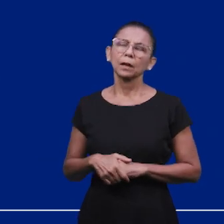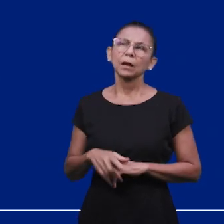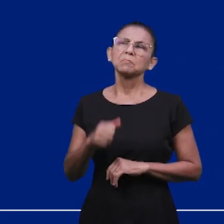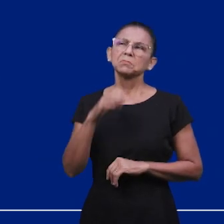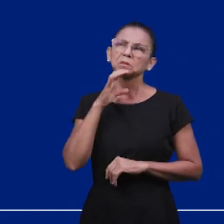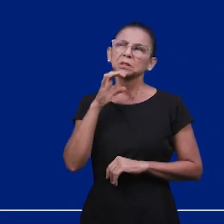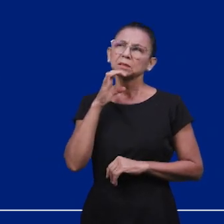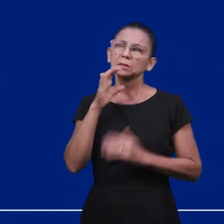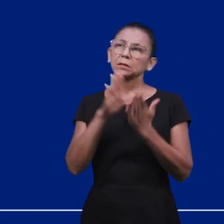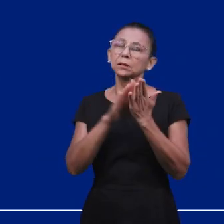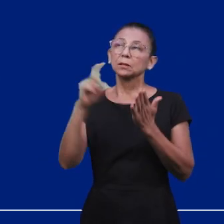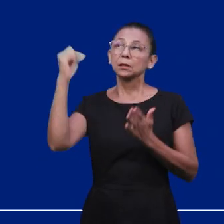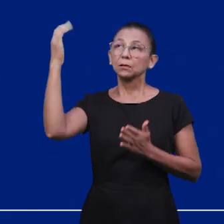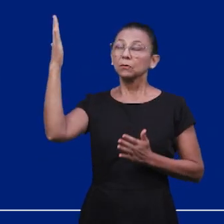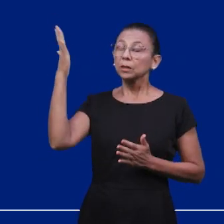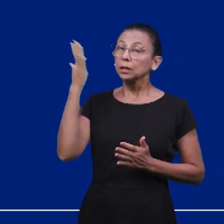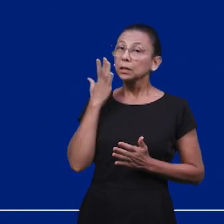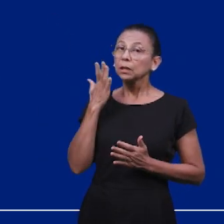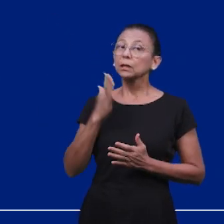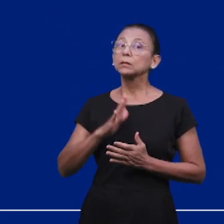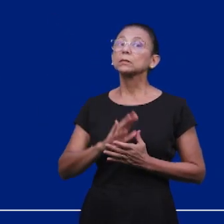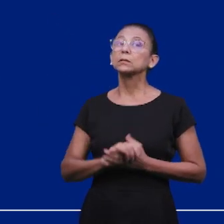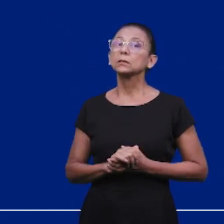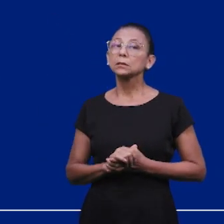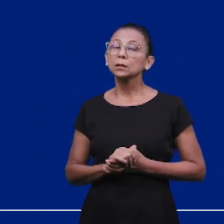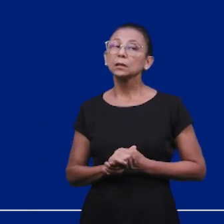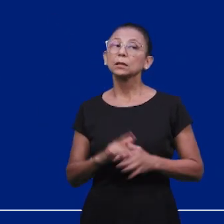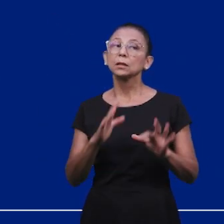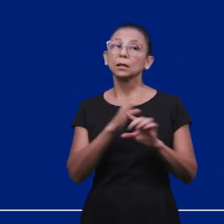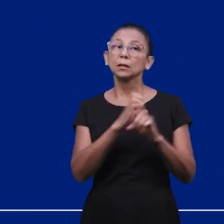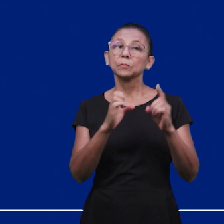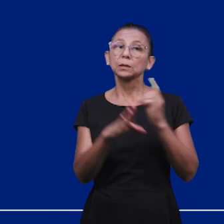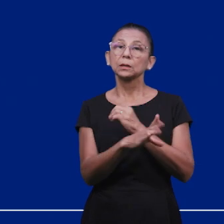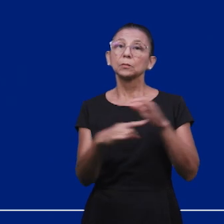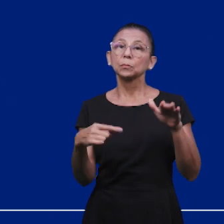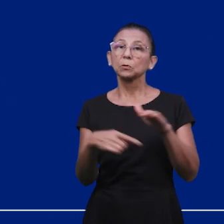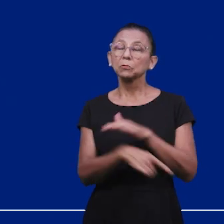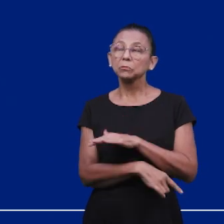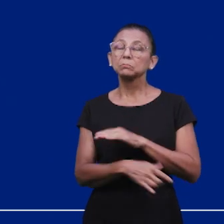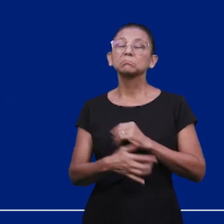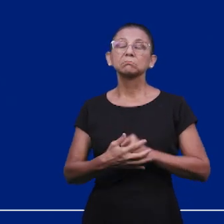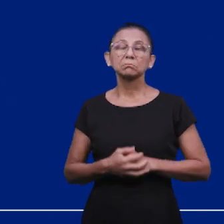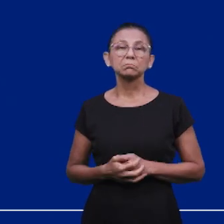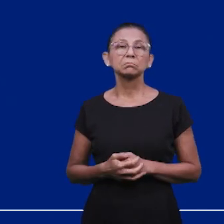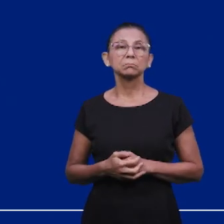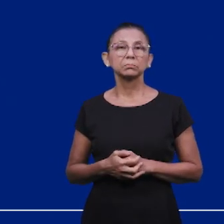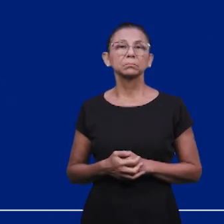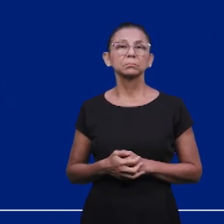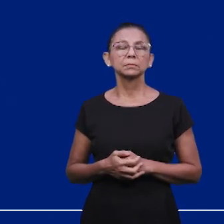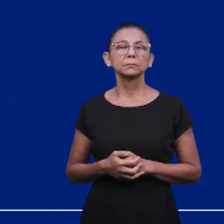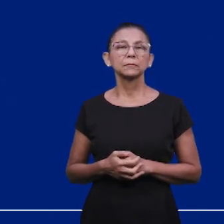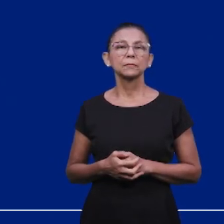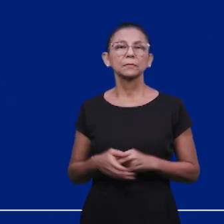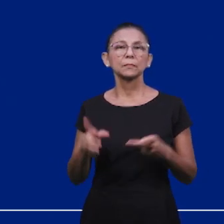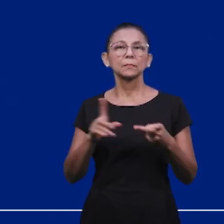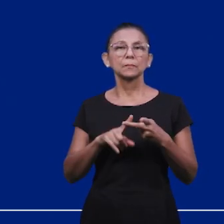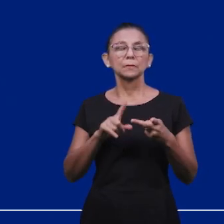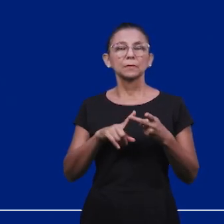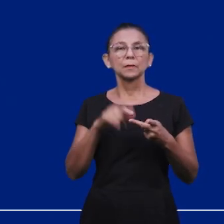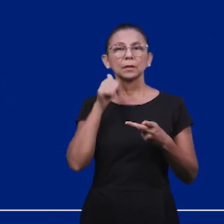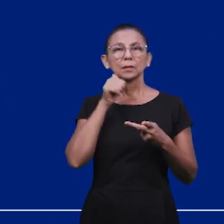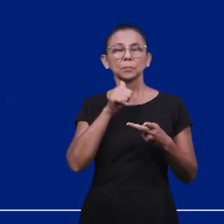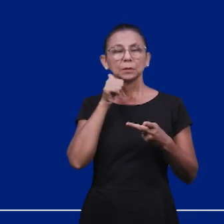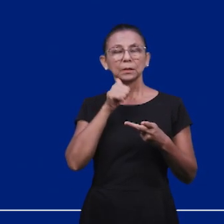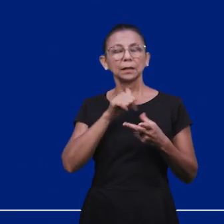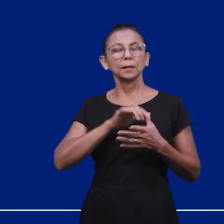ajudado muito no conhecimento da palavra revelada, aprofundando o ensino da Escola Bíblica Dominical, EBD. Esse é o